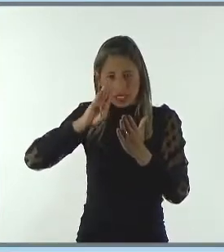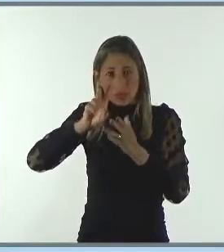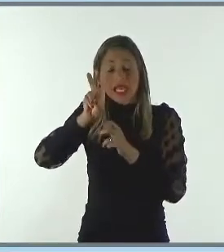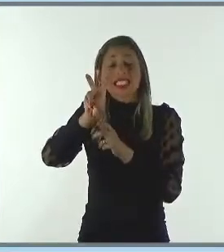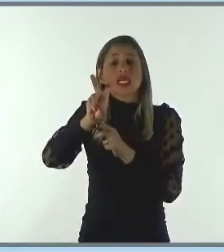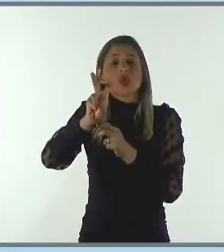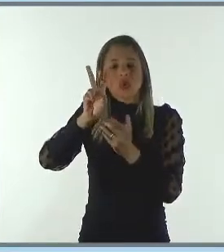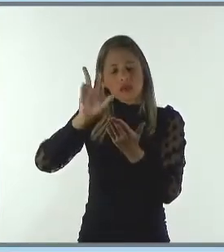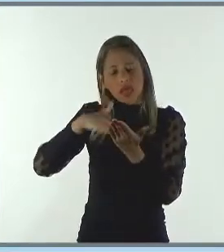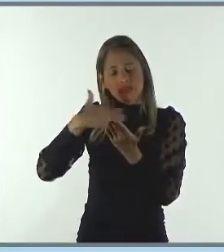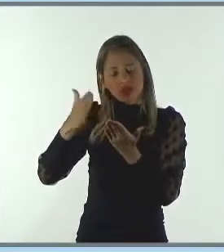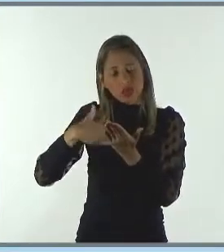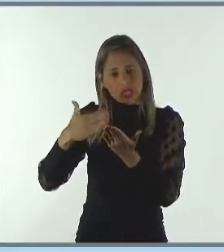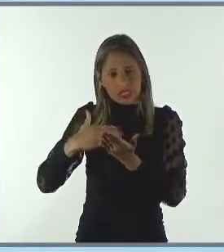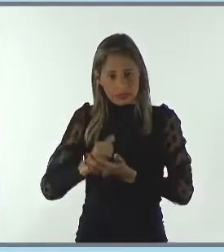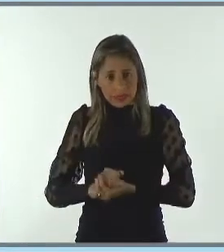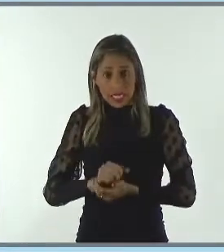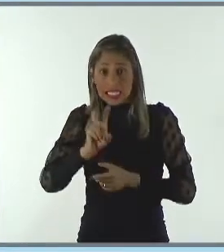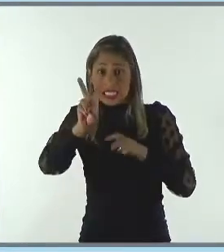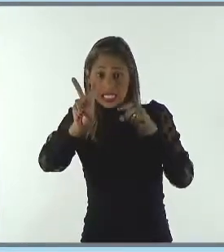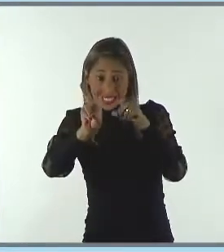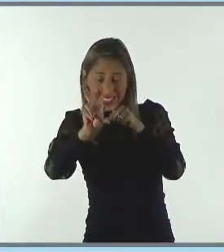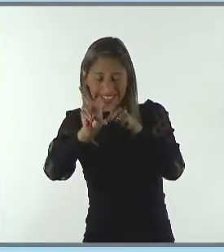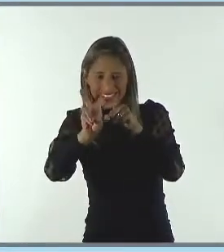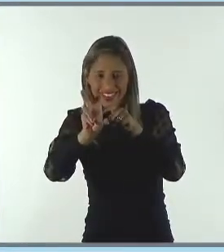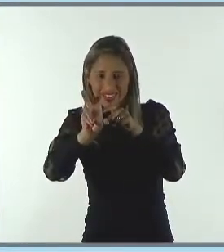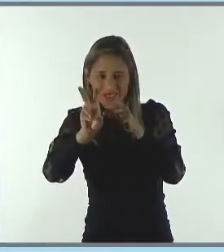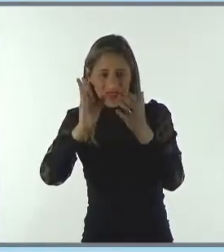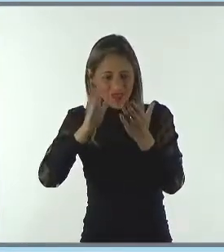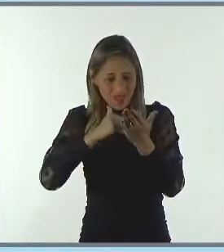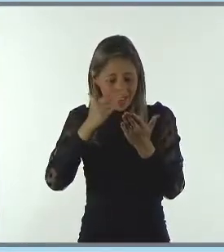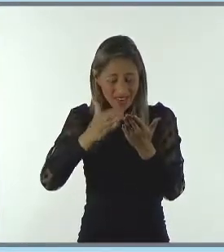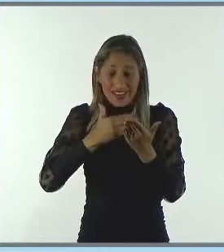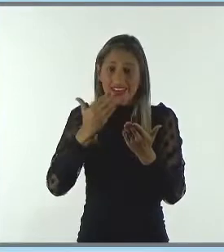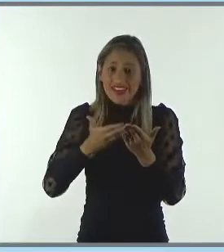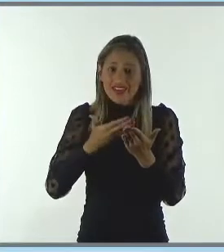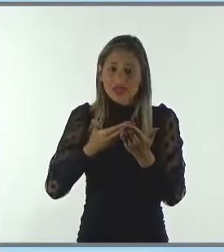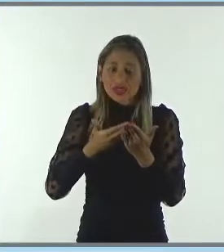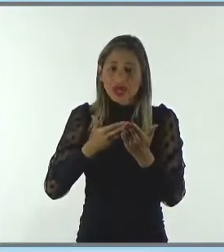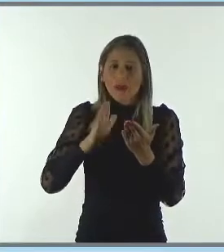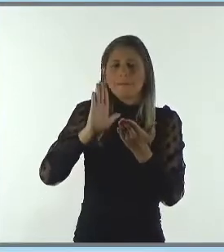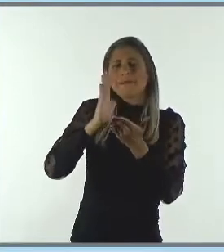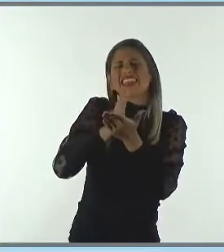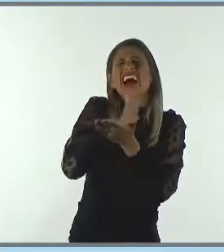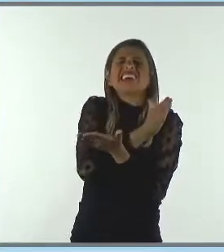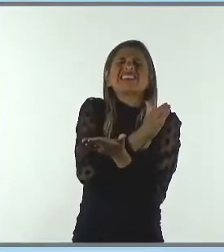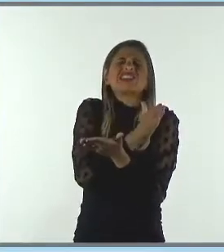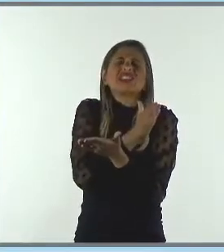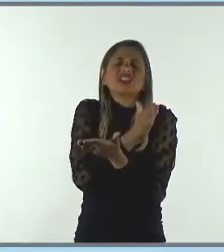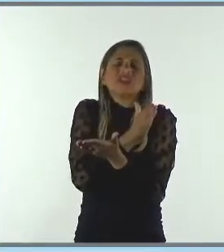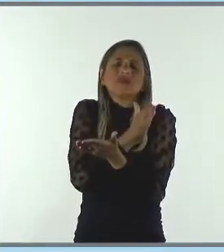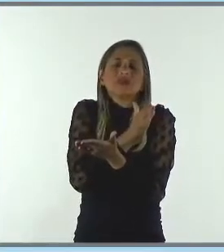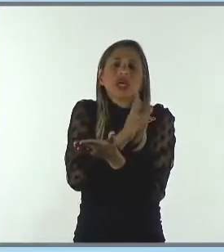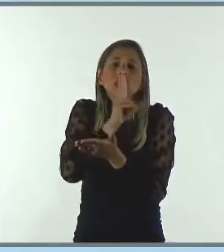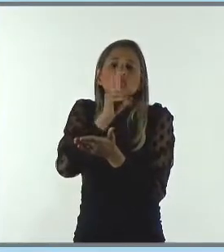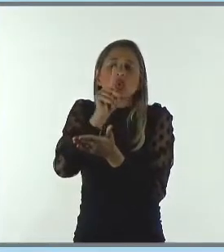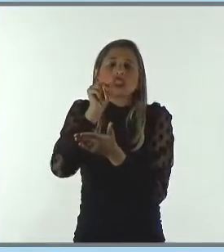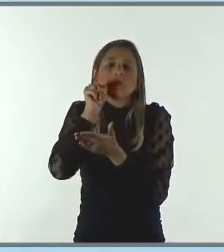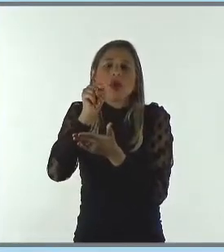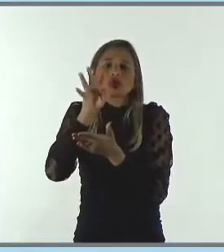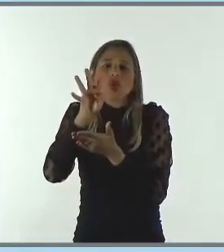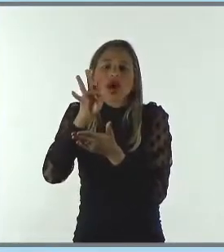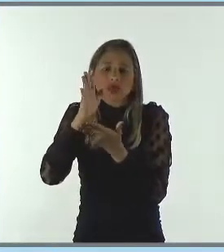livros. Cerca desses 5 livros, esses leitoras e leitoras liam pela metade cerca de 2,4